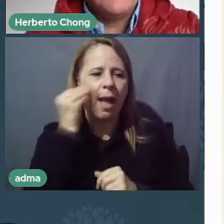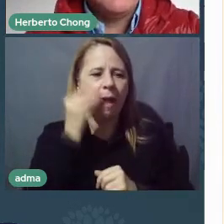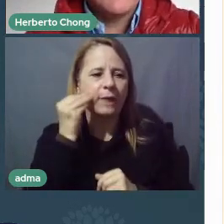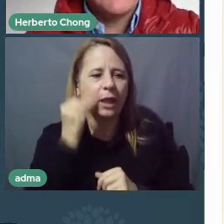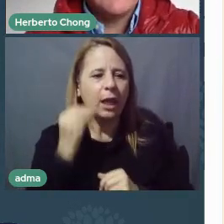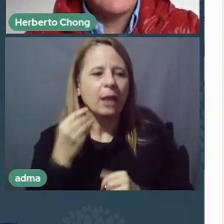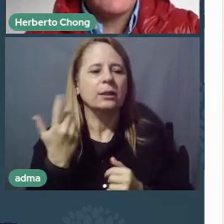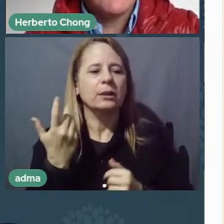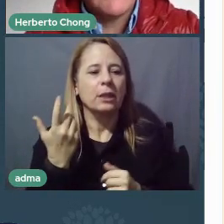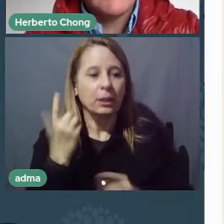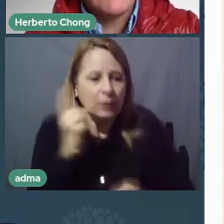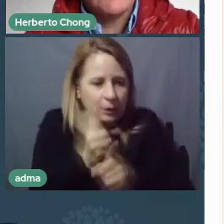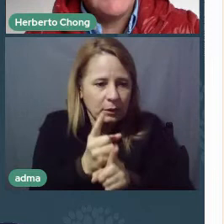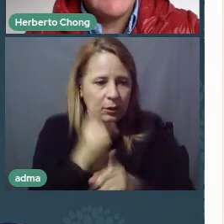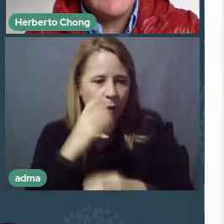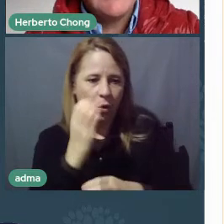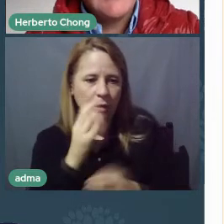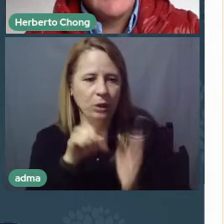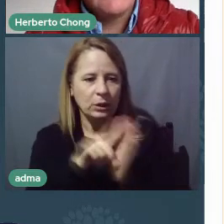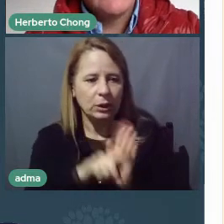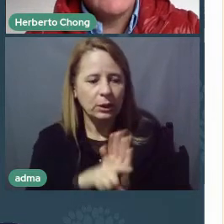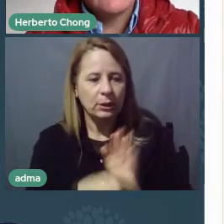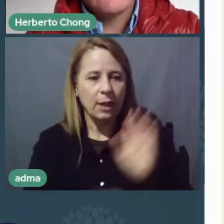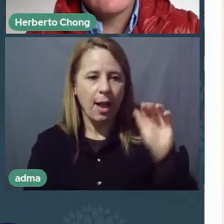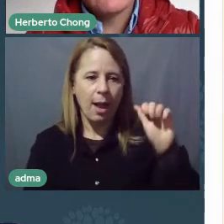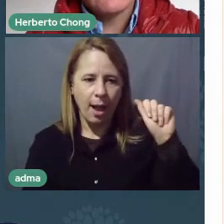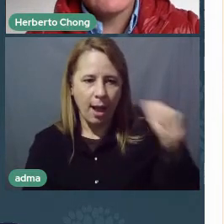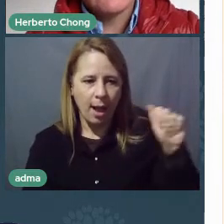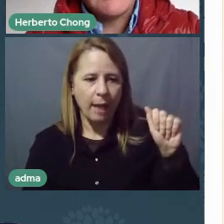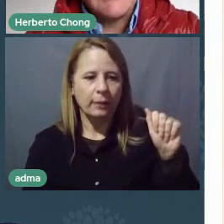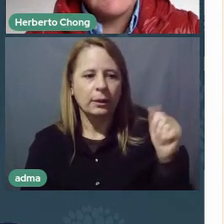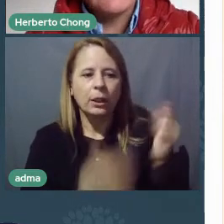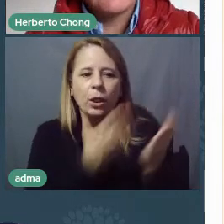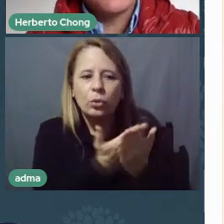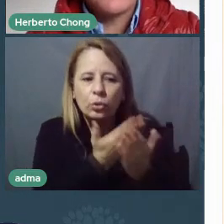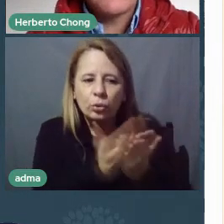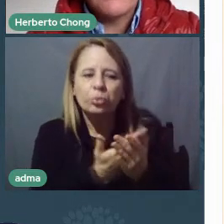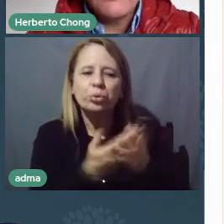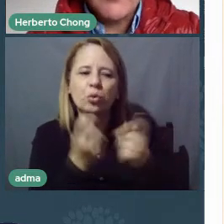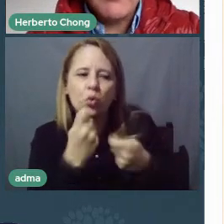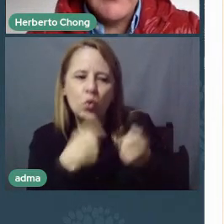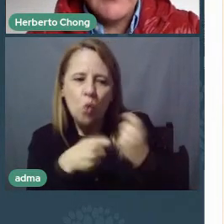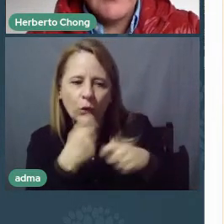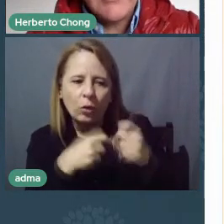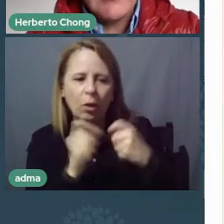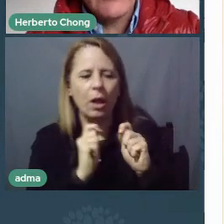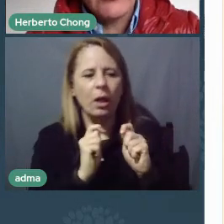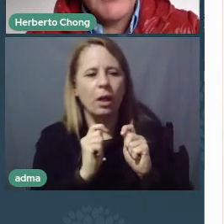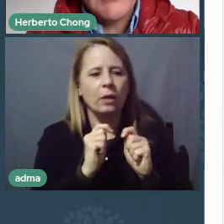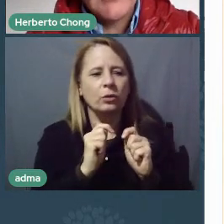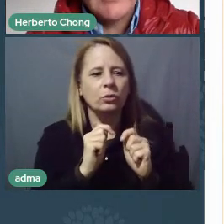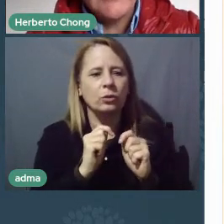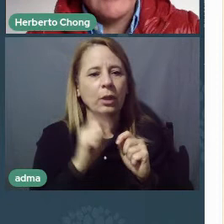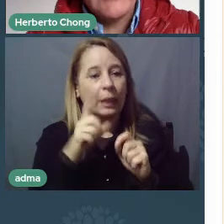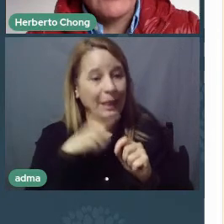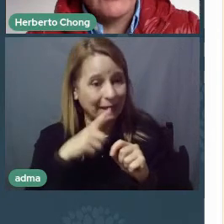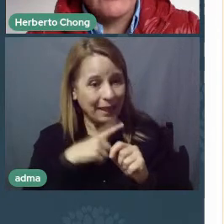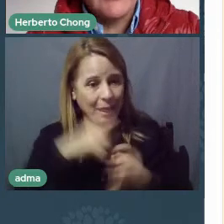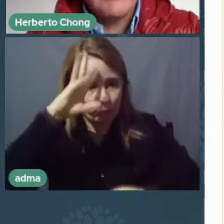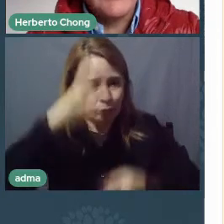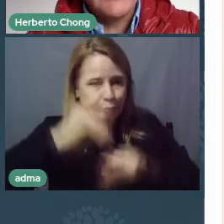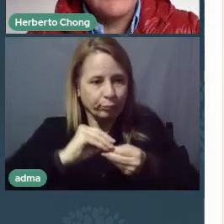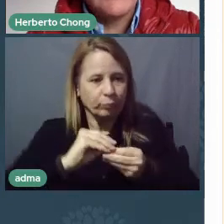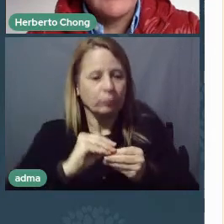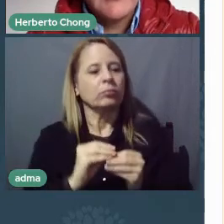evidência científica, né? Então, como categoria A, eu tenho os estudos controlados, bem desenhados, ou meta-análises de